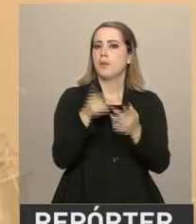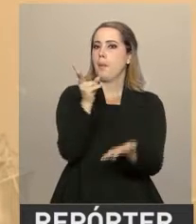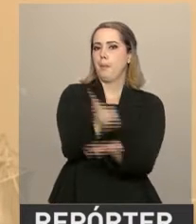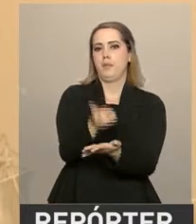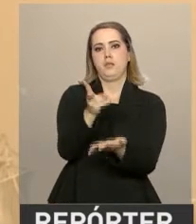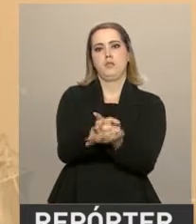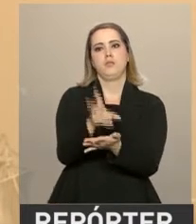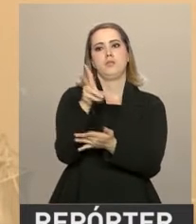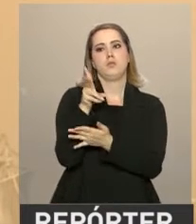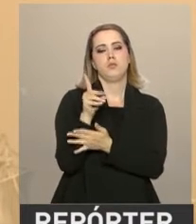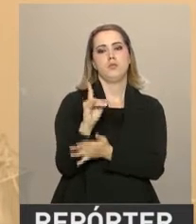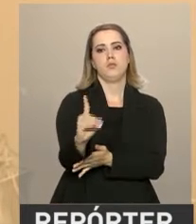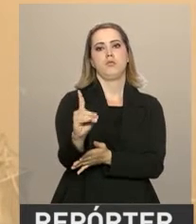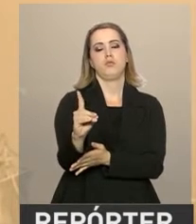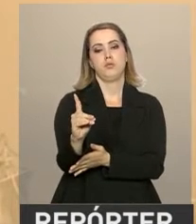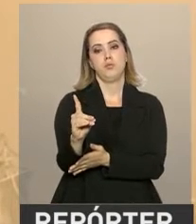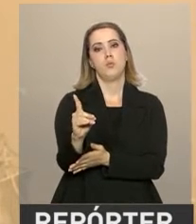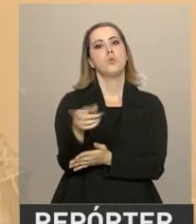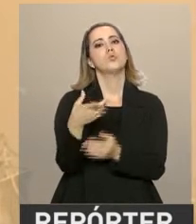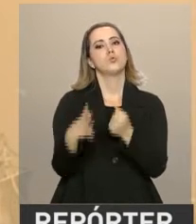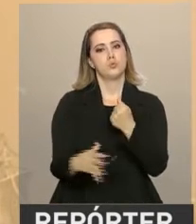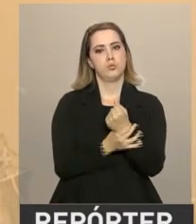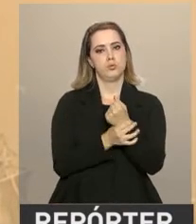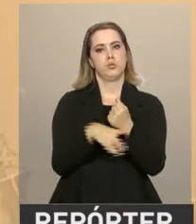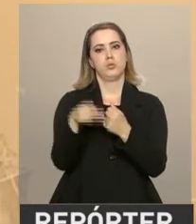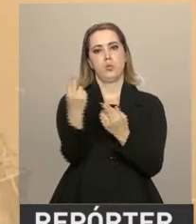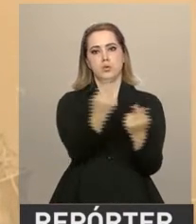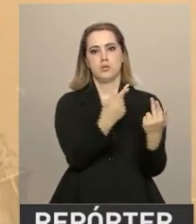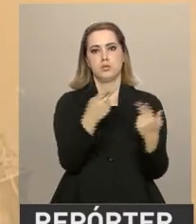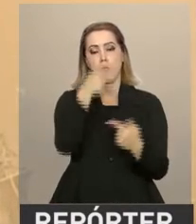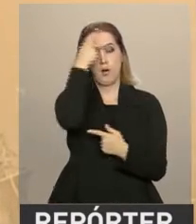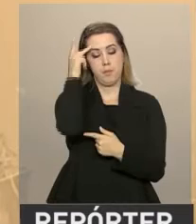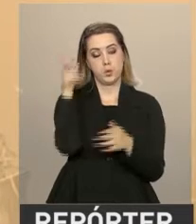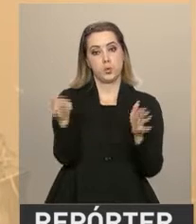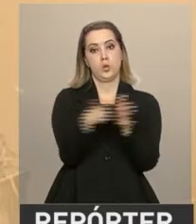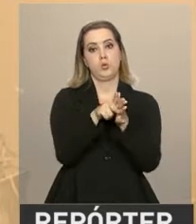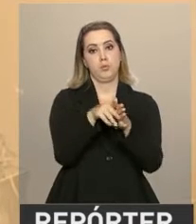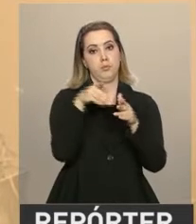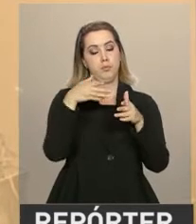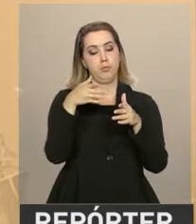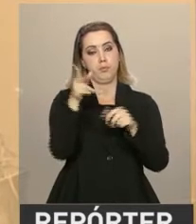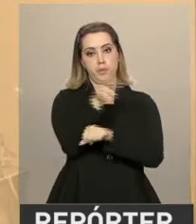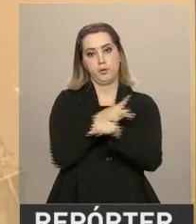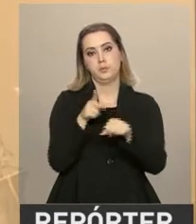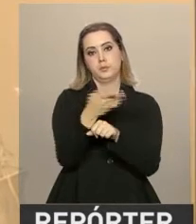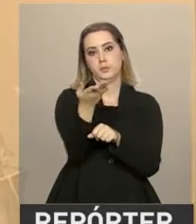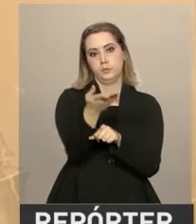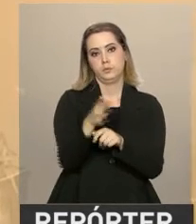mesmos direitos e garantias do nacional. Isso é muito importante para que